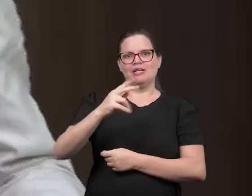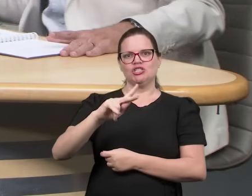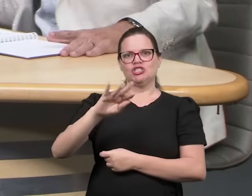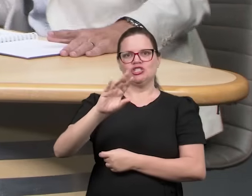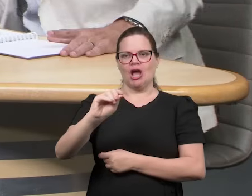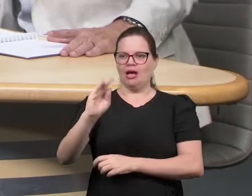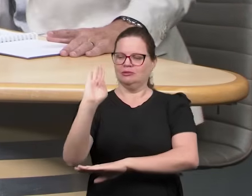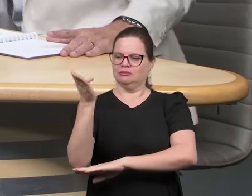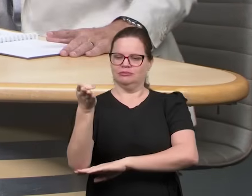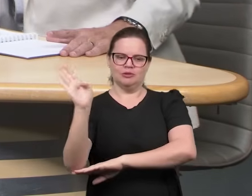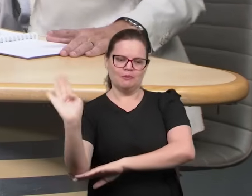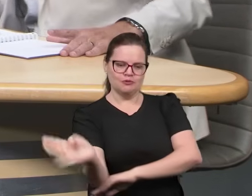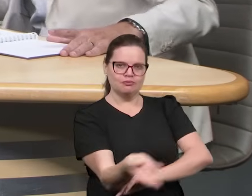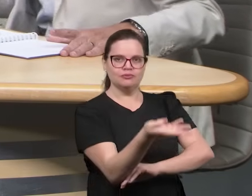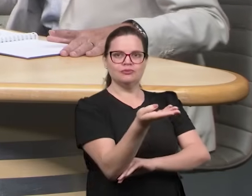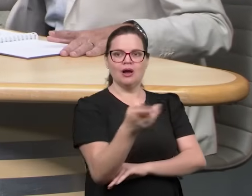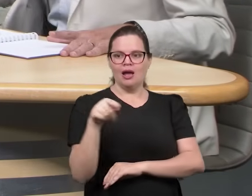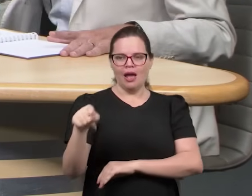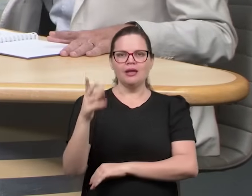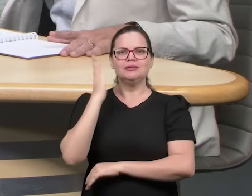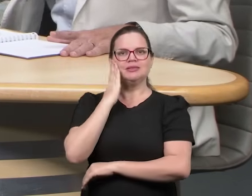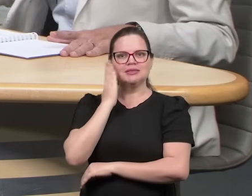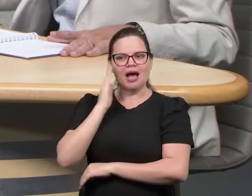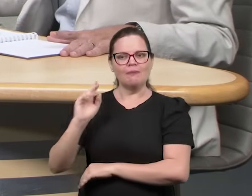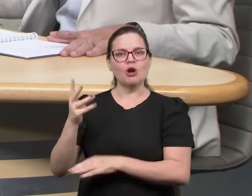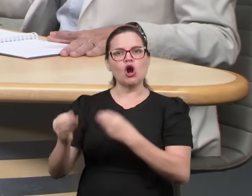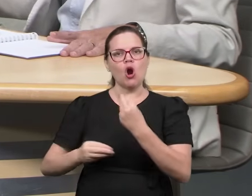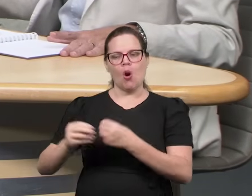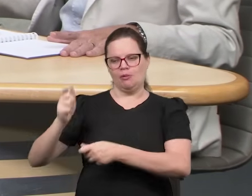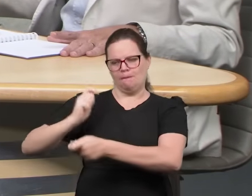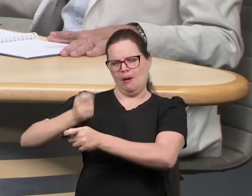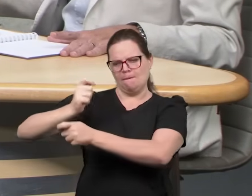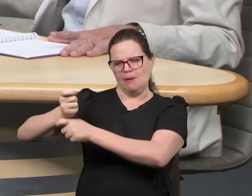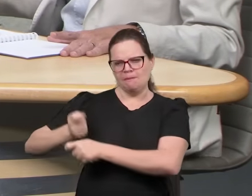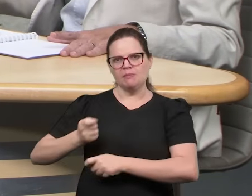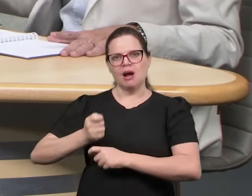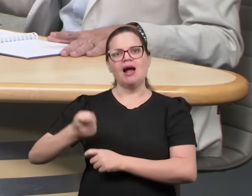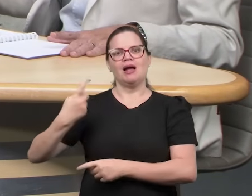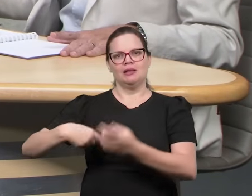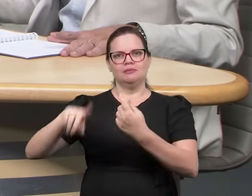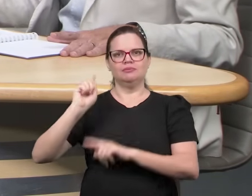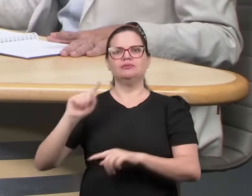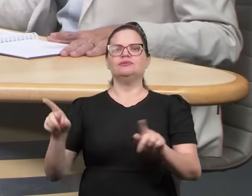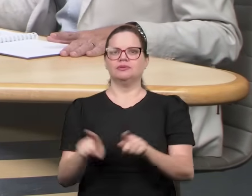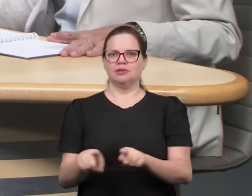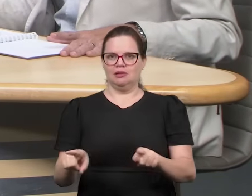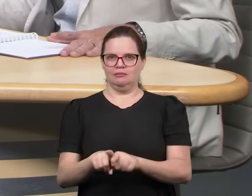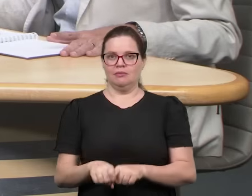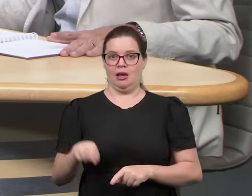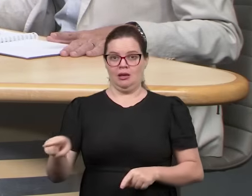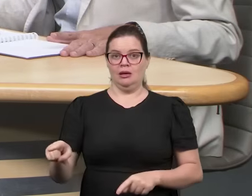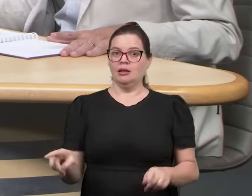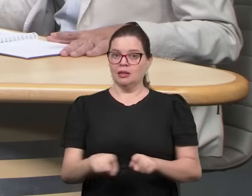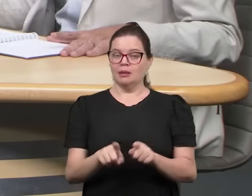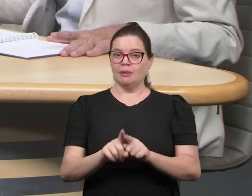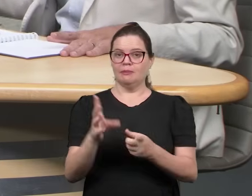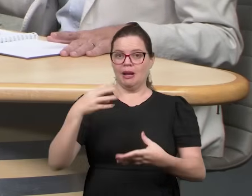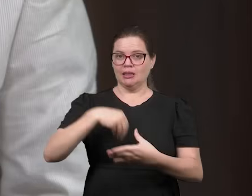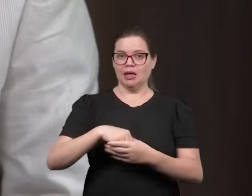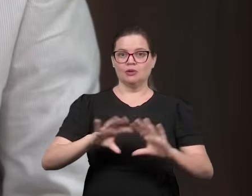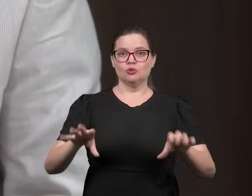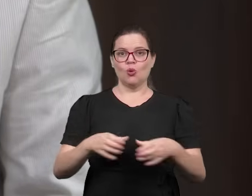internet. Beneficiado, né? A internet de hoje. Ele muda o mundo da época. Ele vai criar também uma mudança militar significativa,